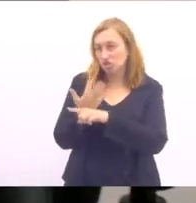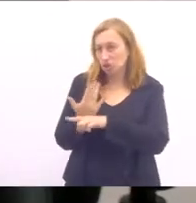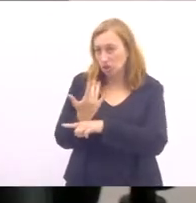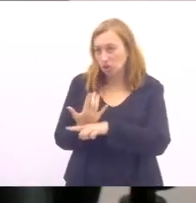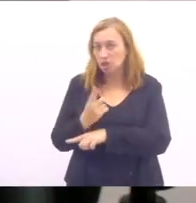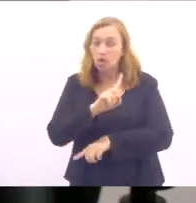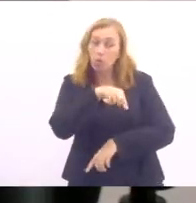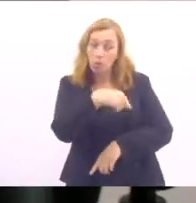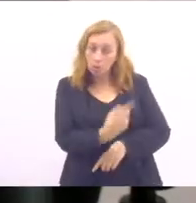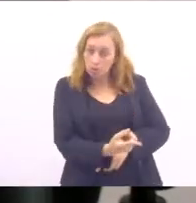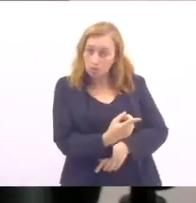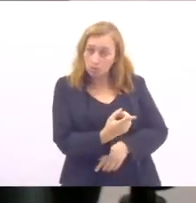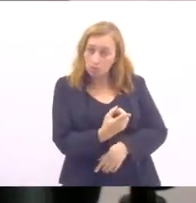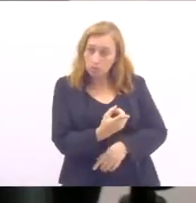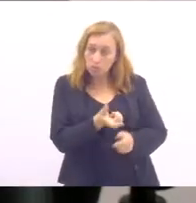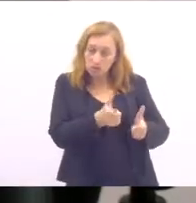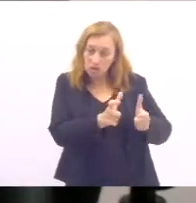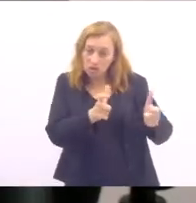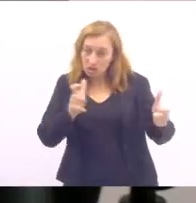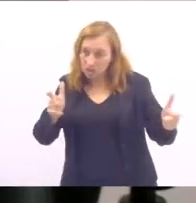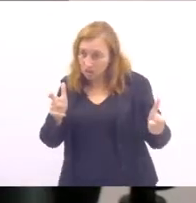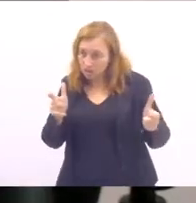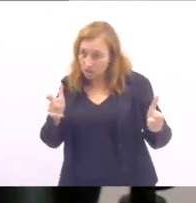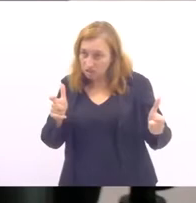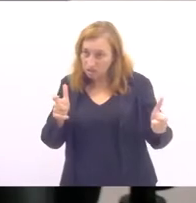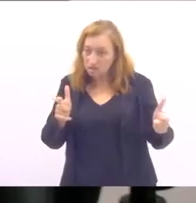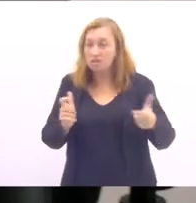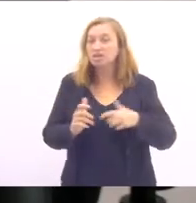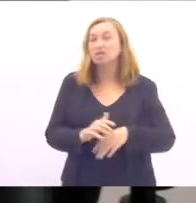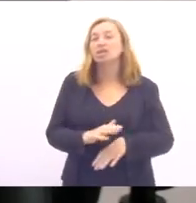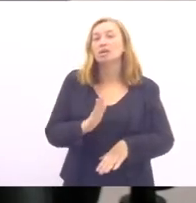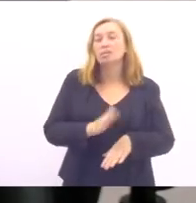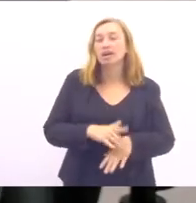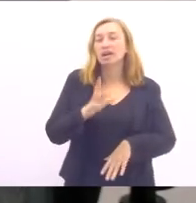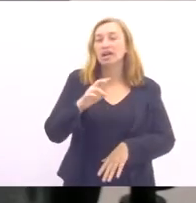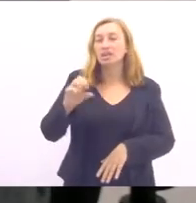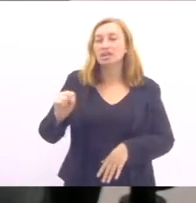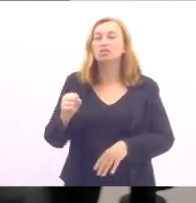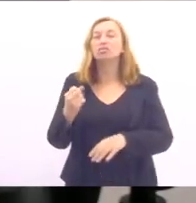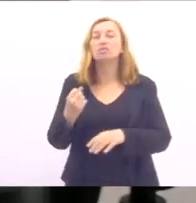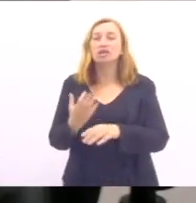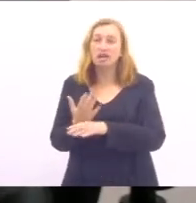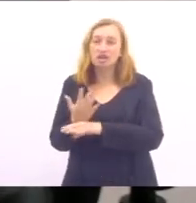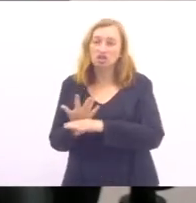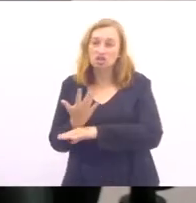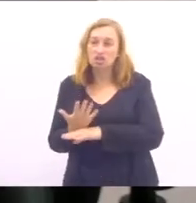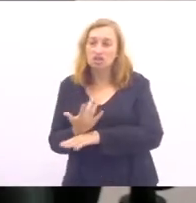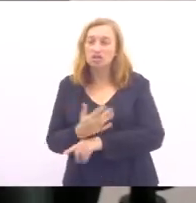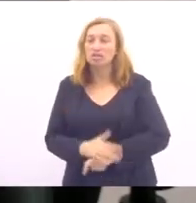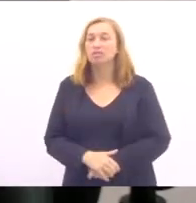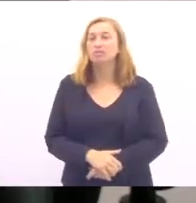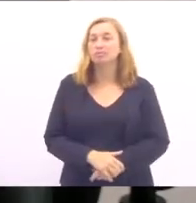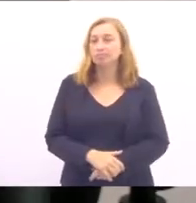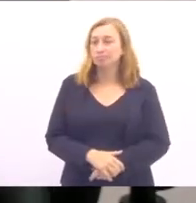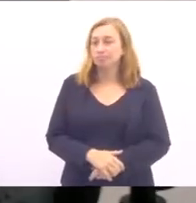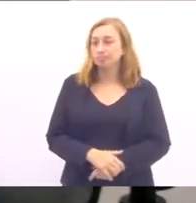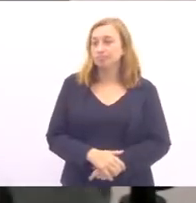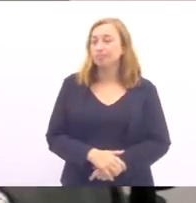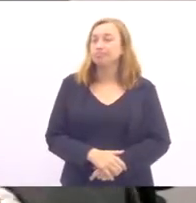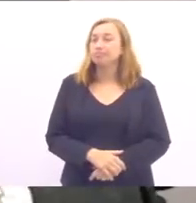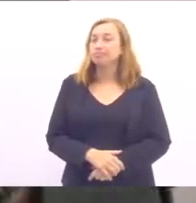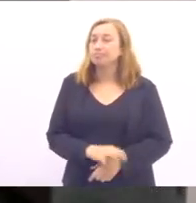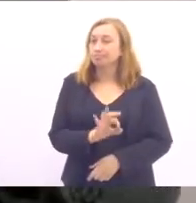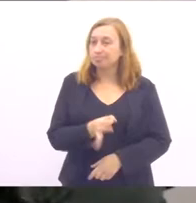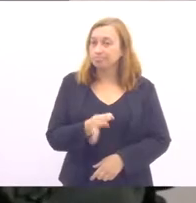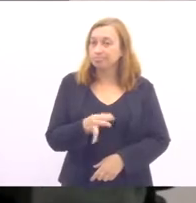opcionou um galpão maior na expectativa de mais resíduos também em Caxias, enfim. E,